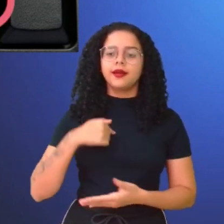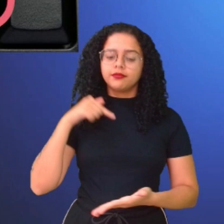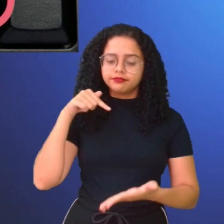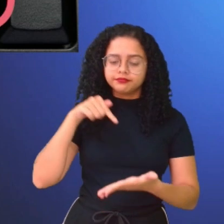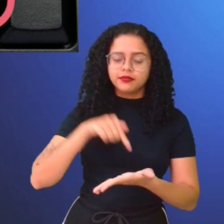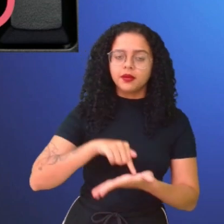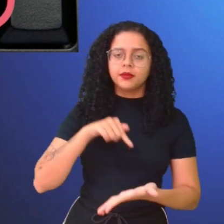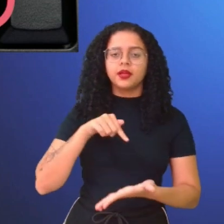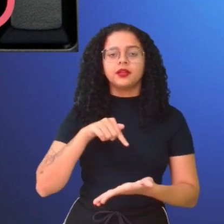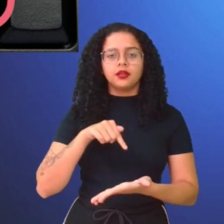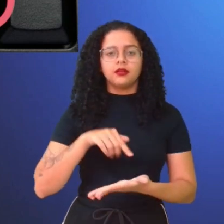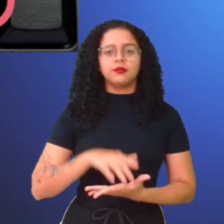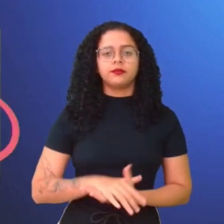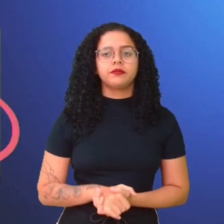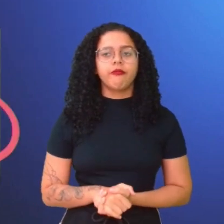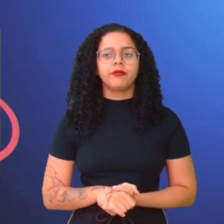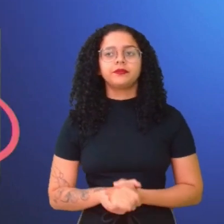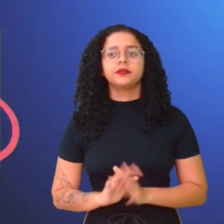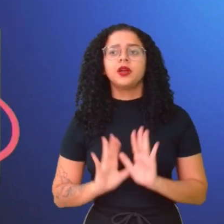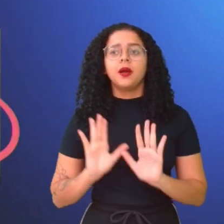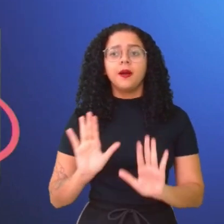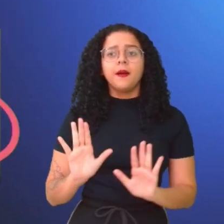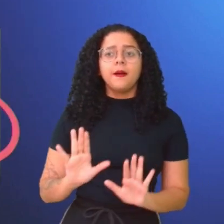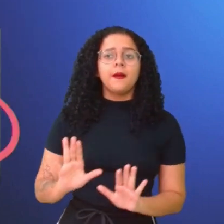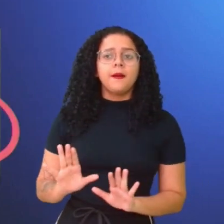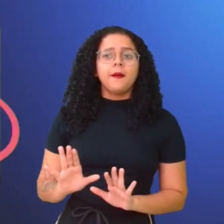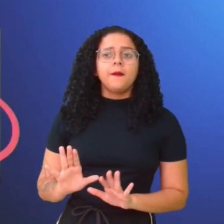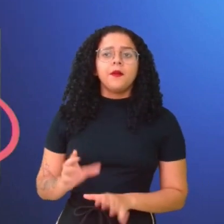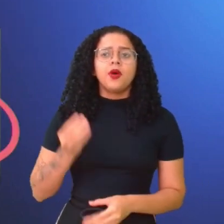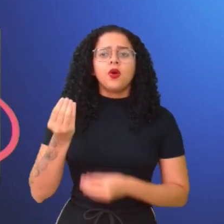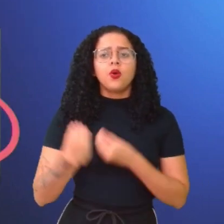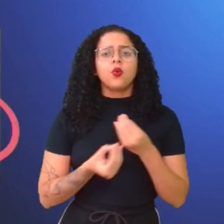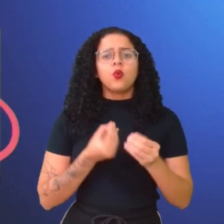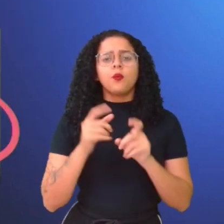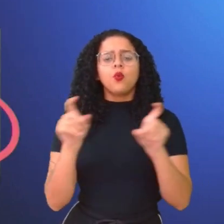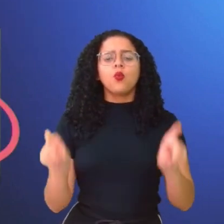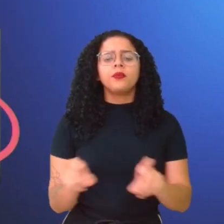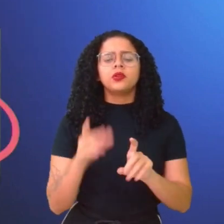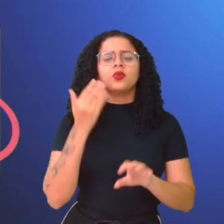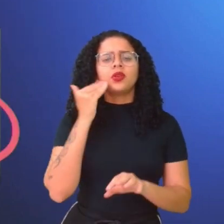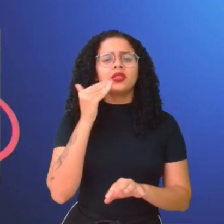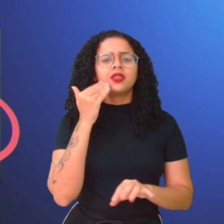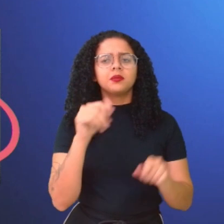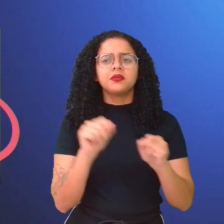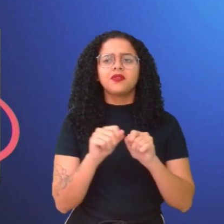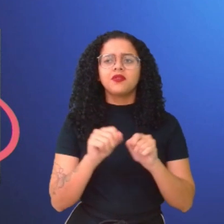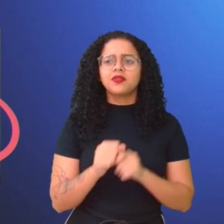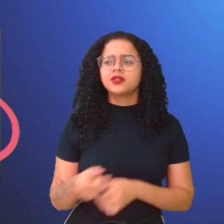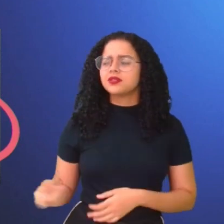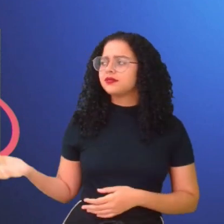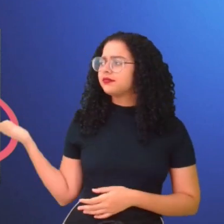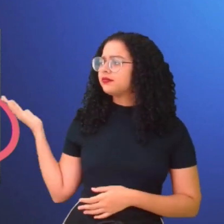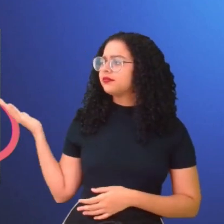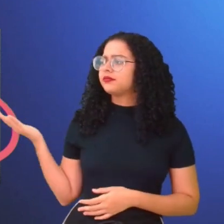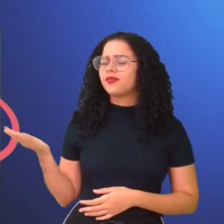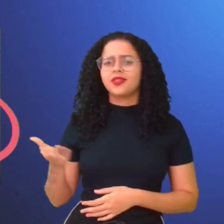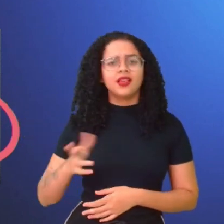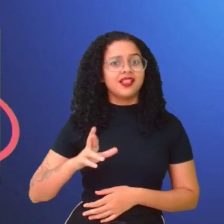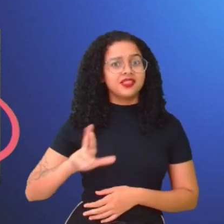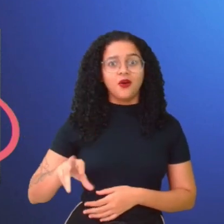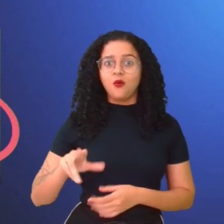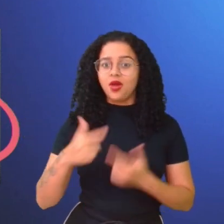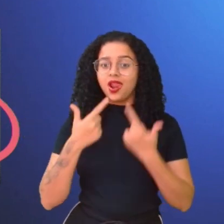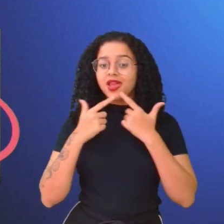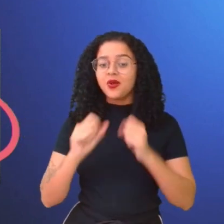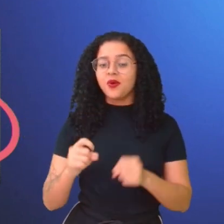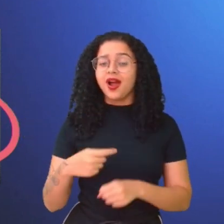clicar na setinha para baixo. Só que, como é que o computador entende para fazer isso daí? Pois é, não seria numa linguagem que a